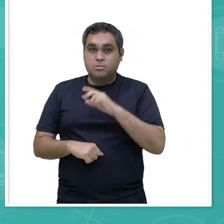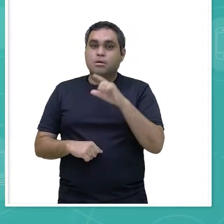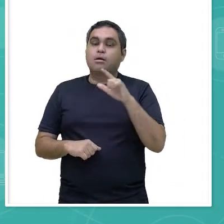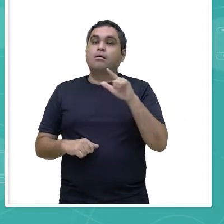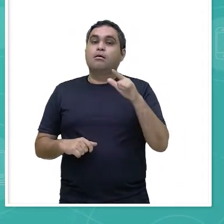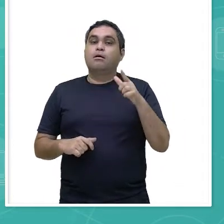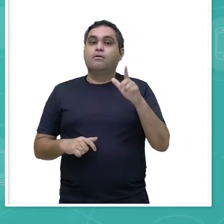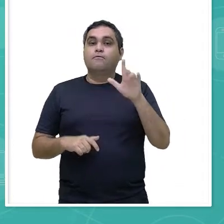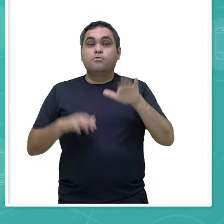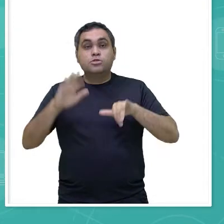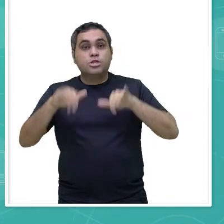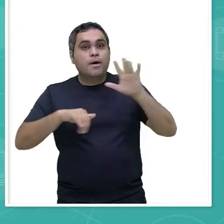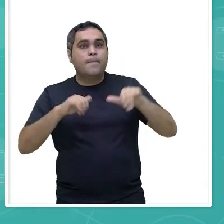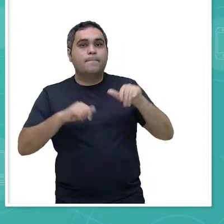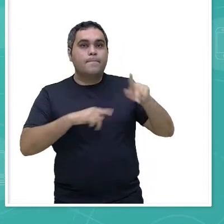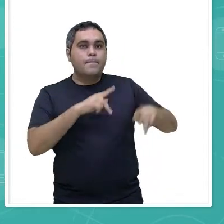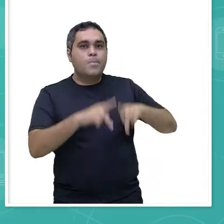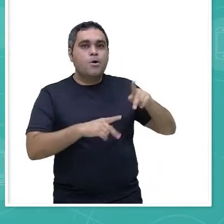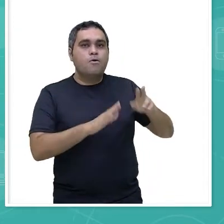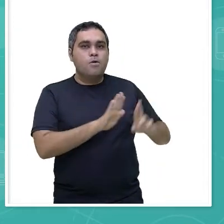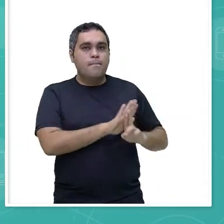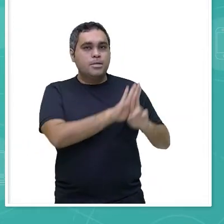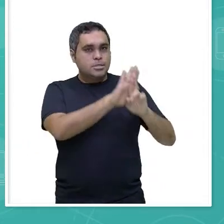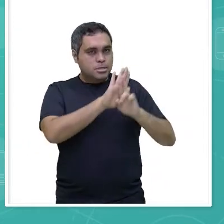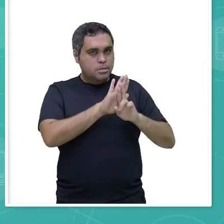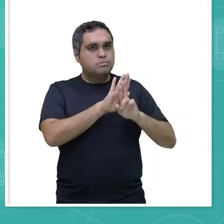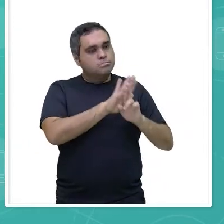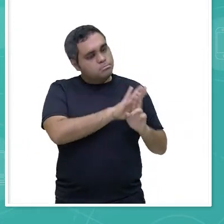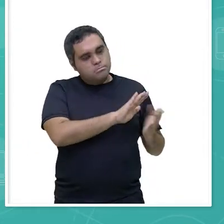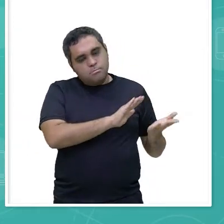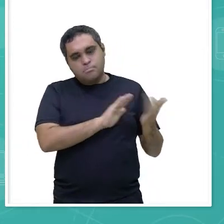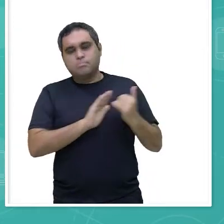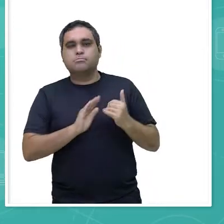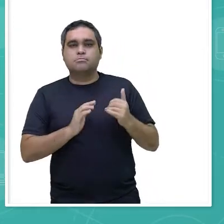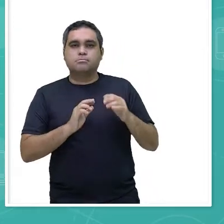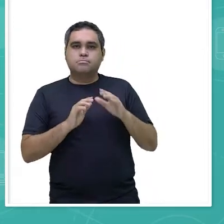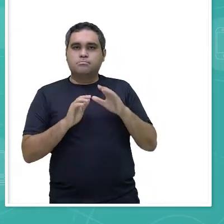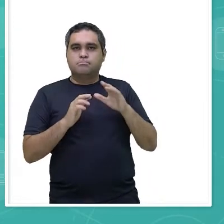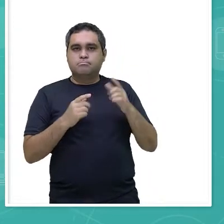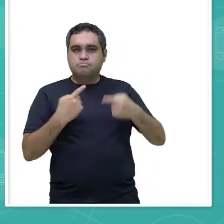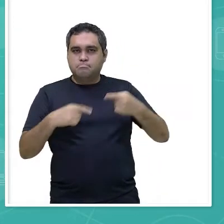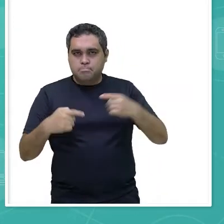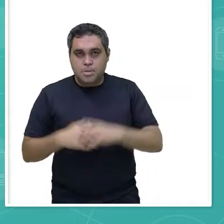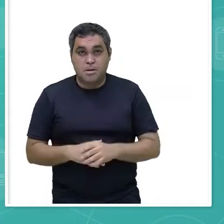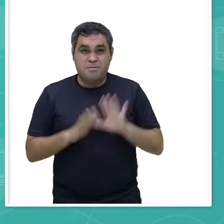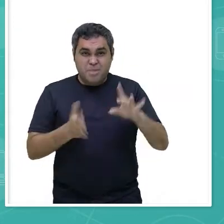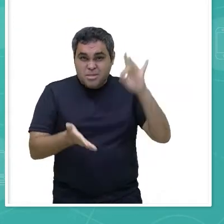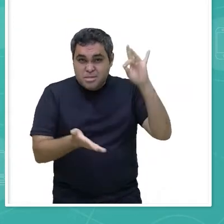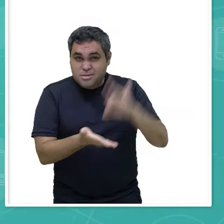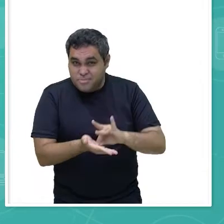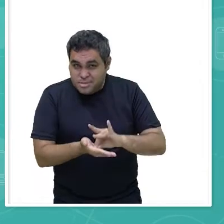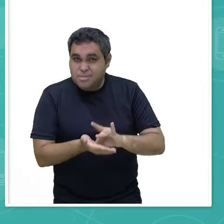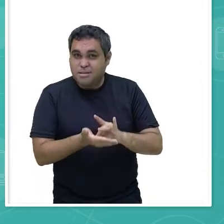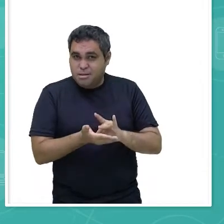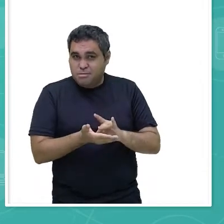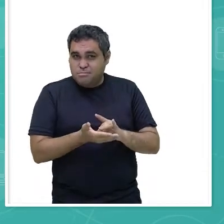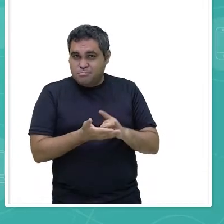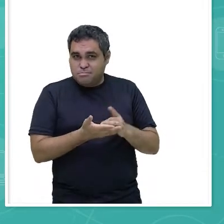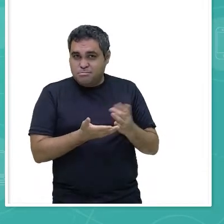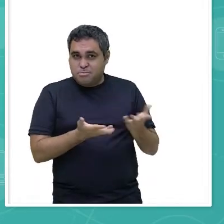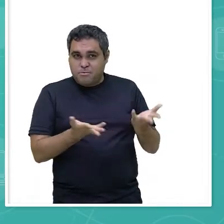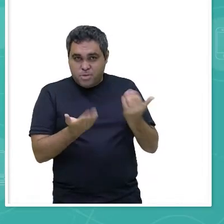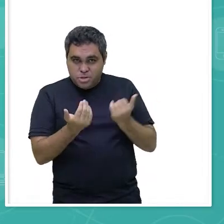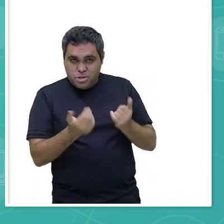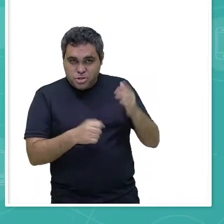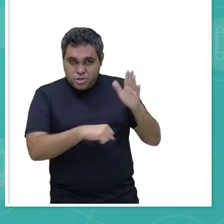sua representatividade. Como vocês já devem imaginar, isso não vai acontecer de fato, né, gente? Ele faz ali uma